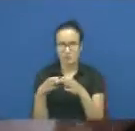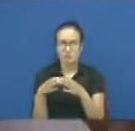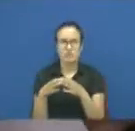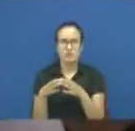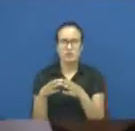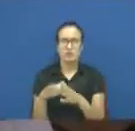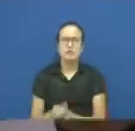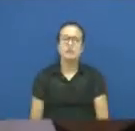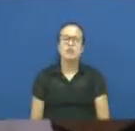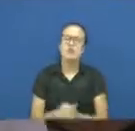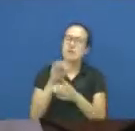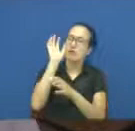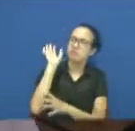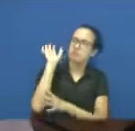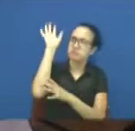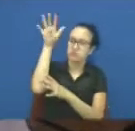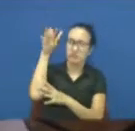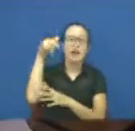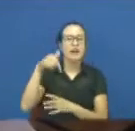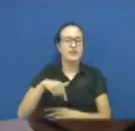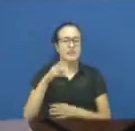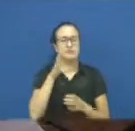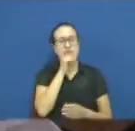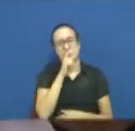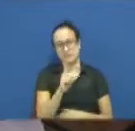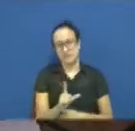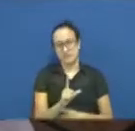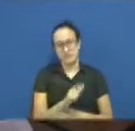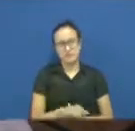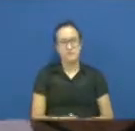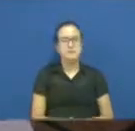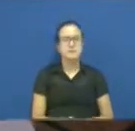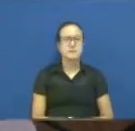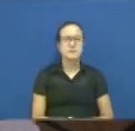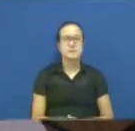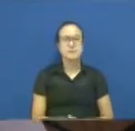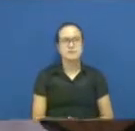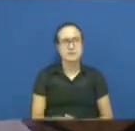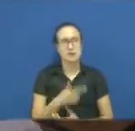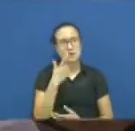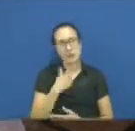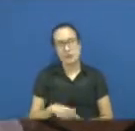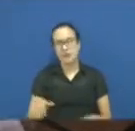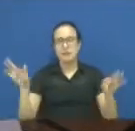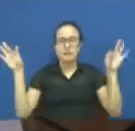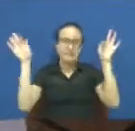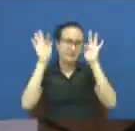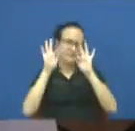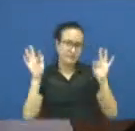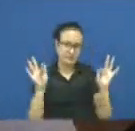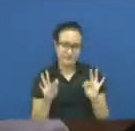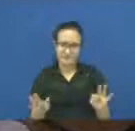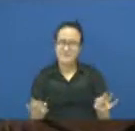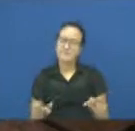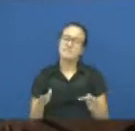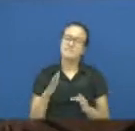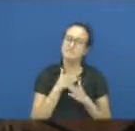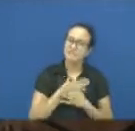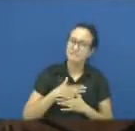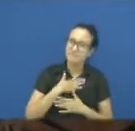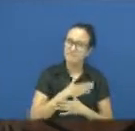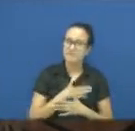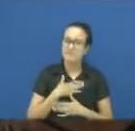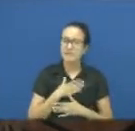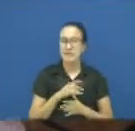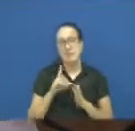da bola ao cesto na cidade de Limeira. Então eu estou muito feliz, estou muito contente em que, pese nós estarmos homenageando